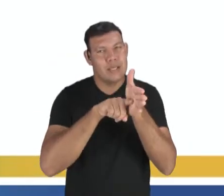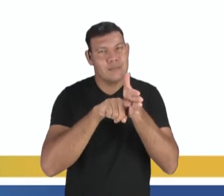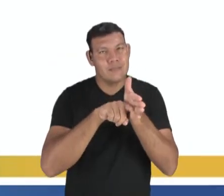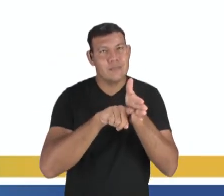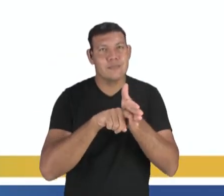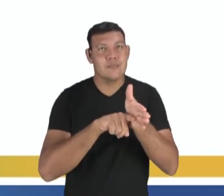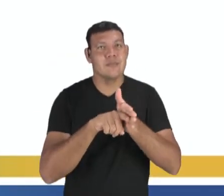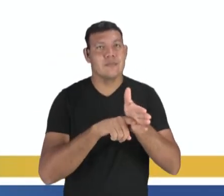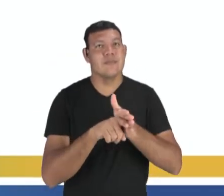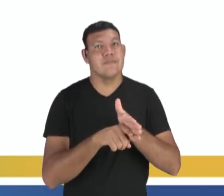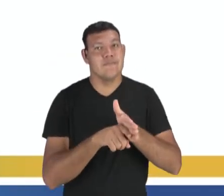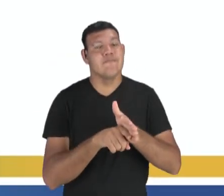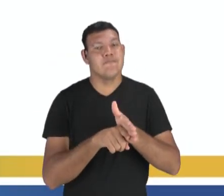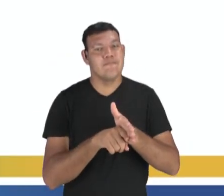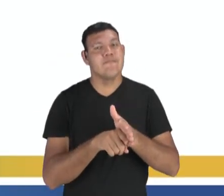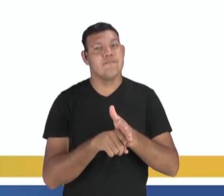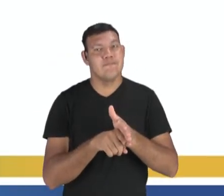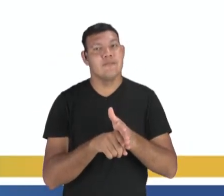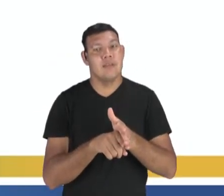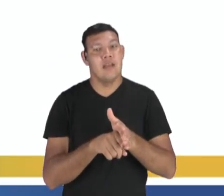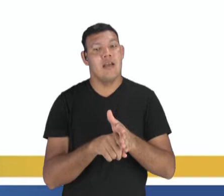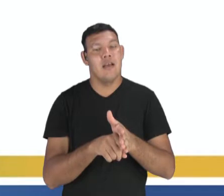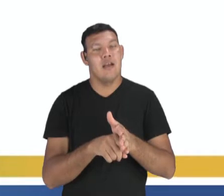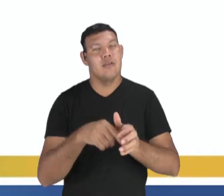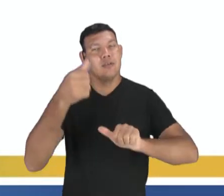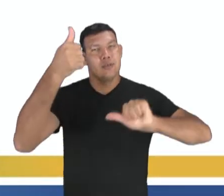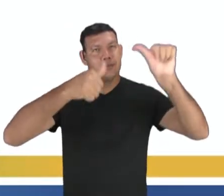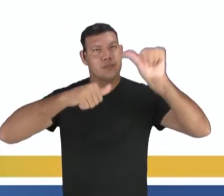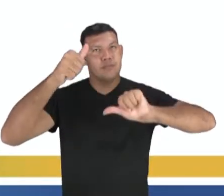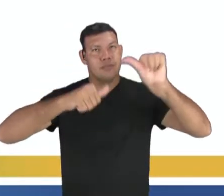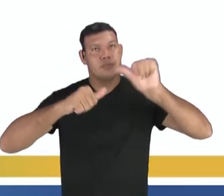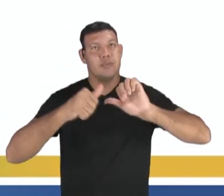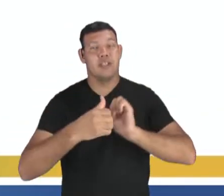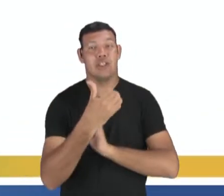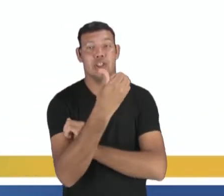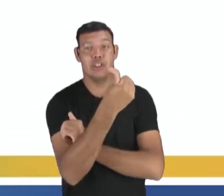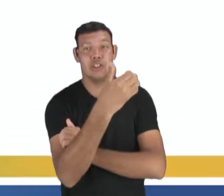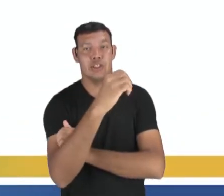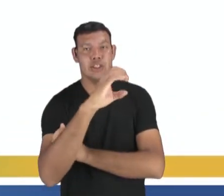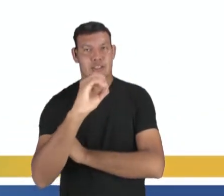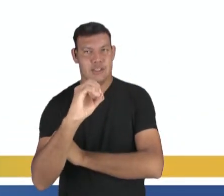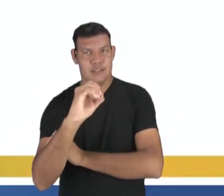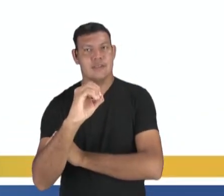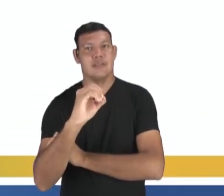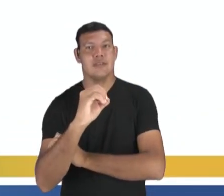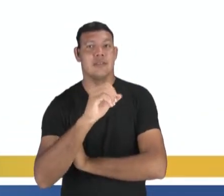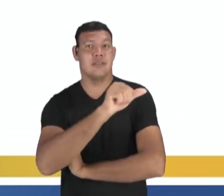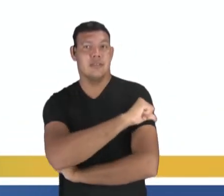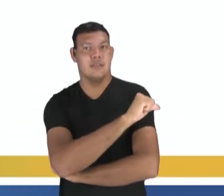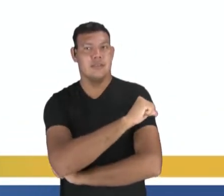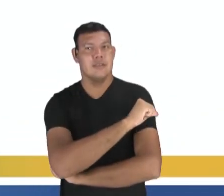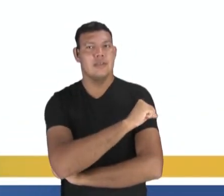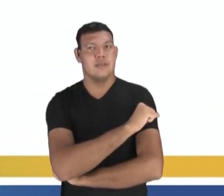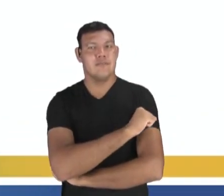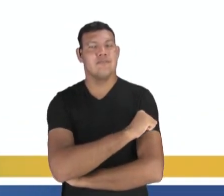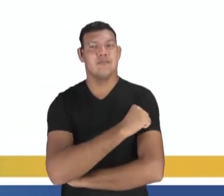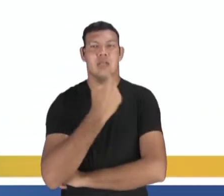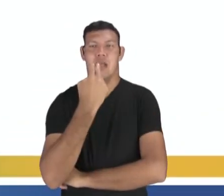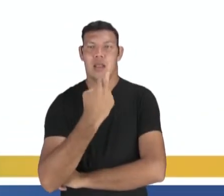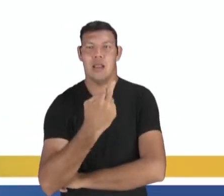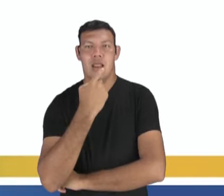nessa pesquisa constatou-se que 600 alunos falam inglês